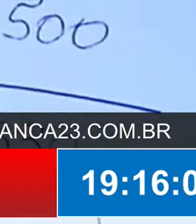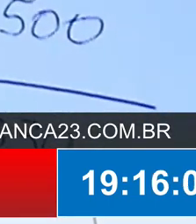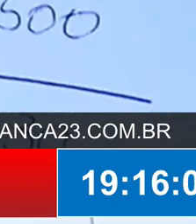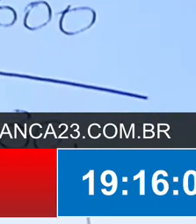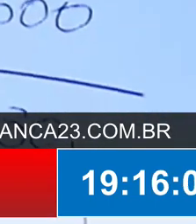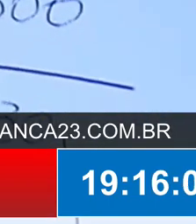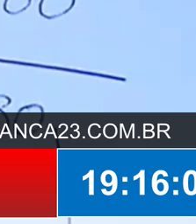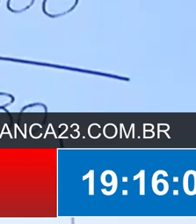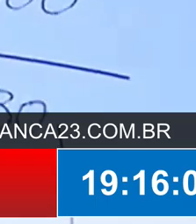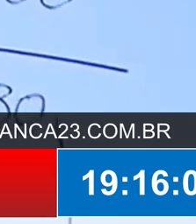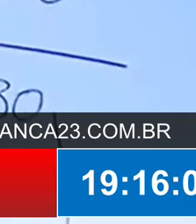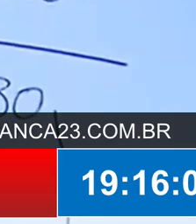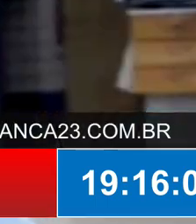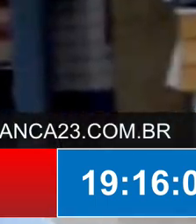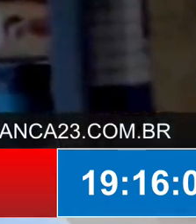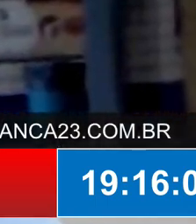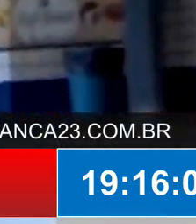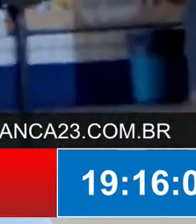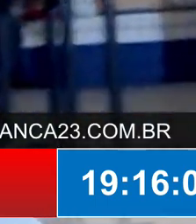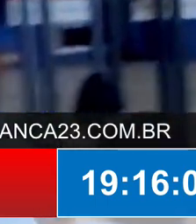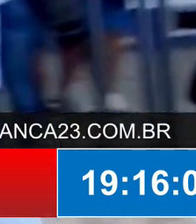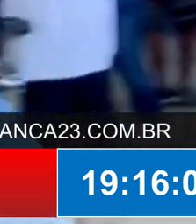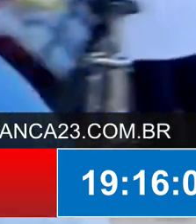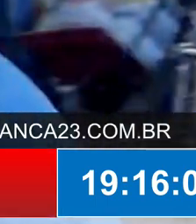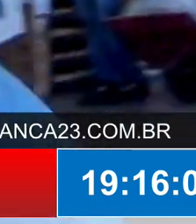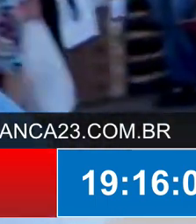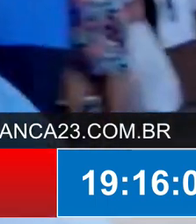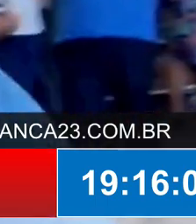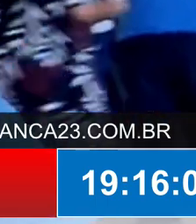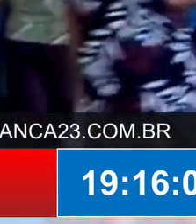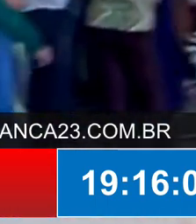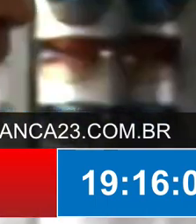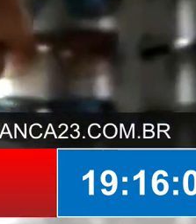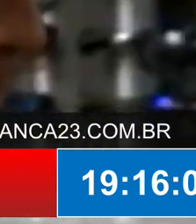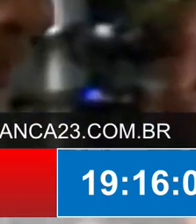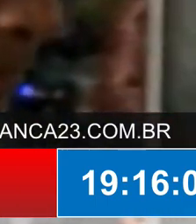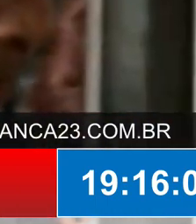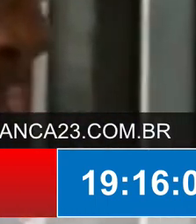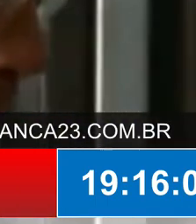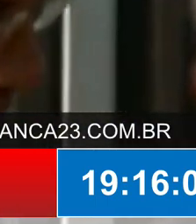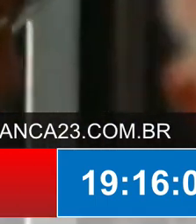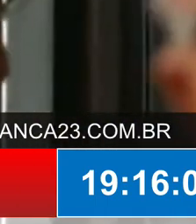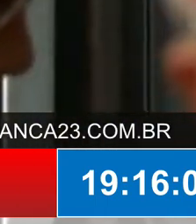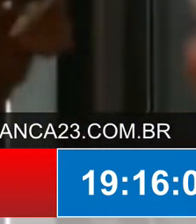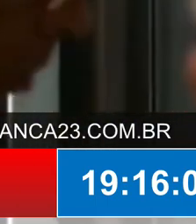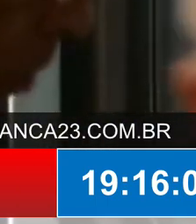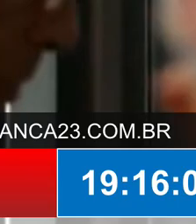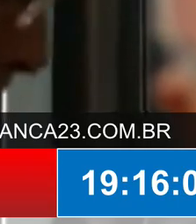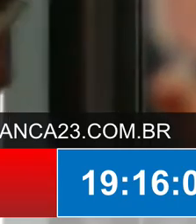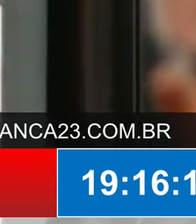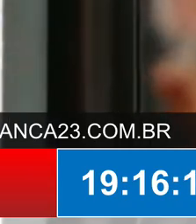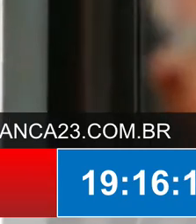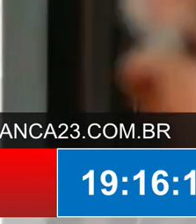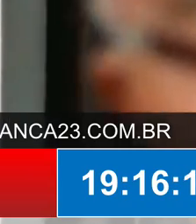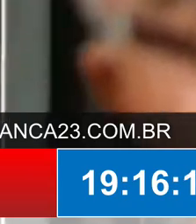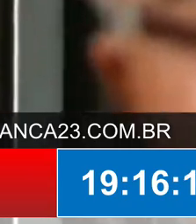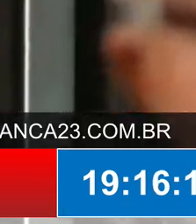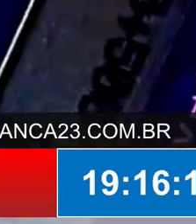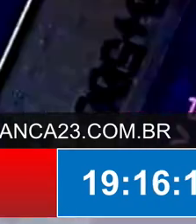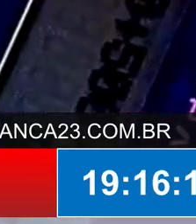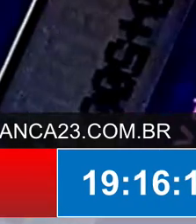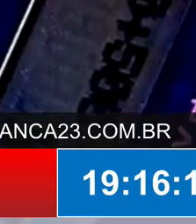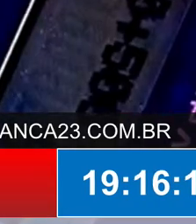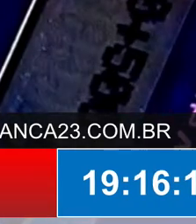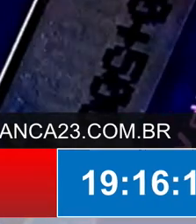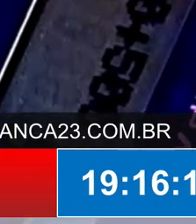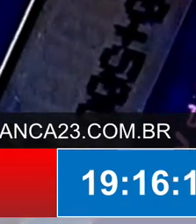tá aí acompanhando o jr23 sabe né que todos os idosos T ali as suas contas para pagar tem um desafio